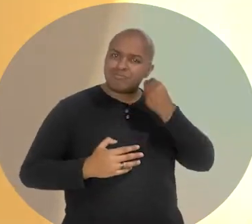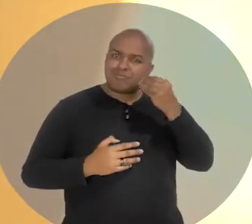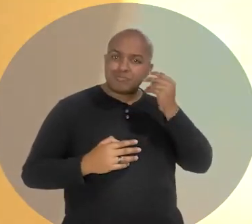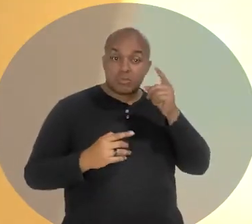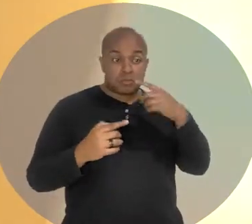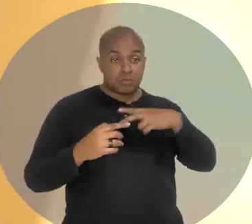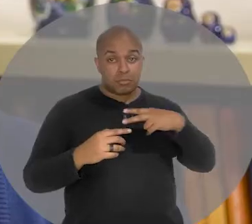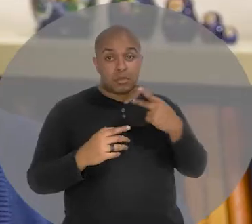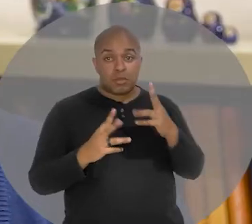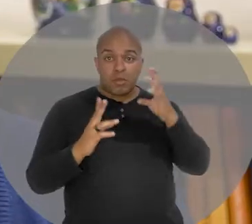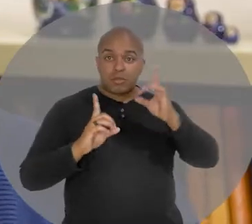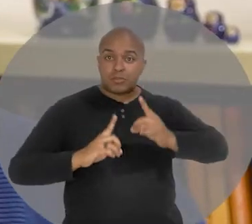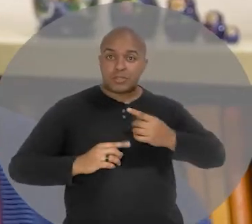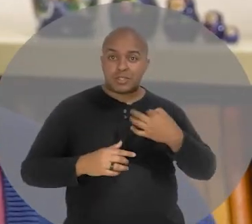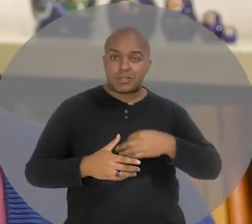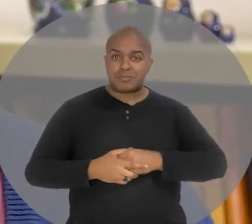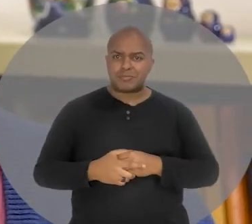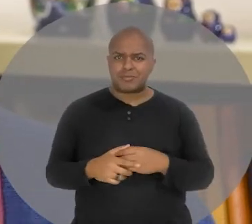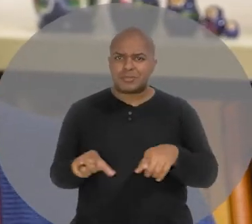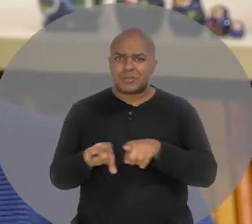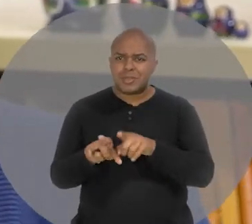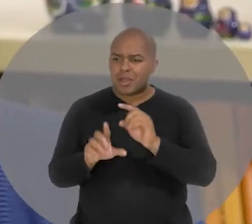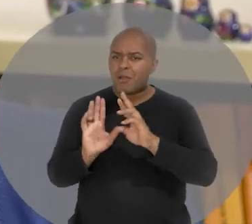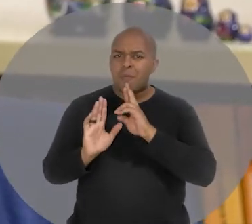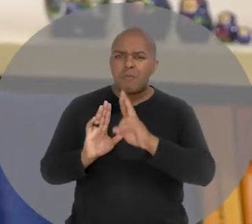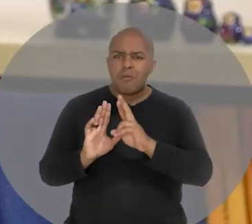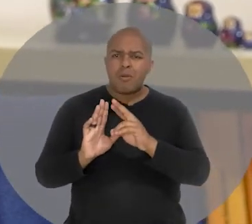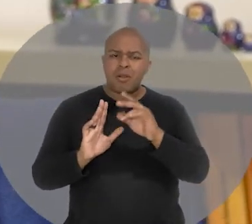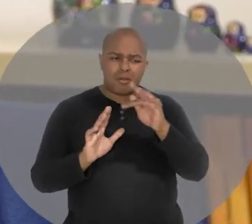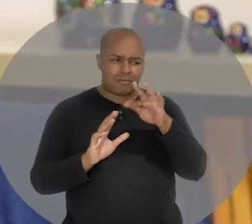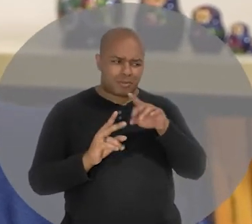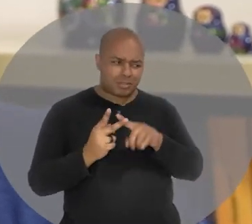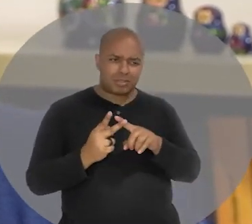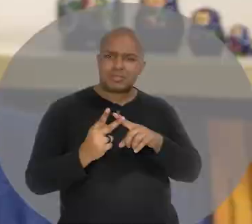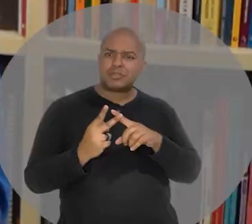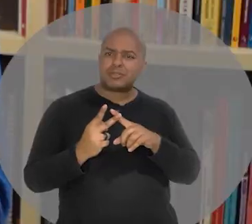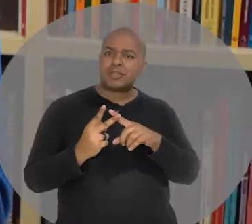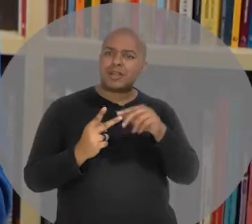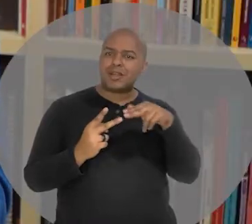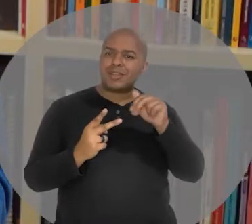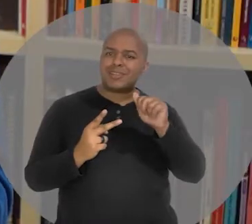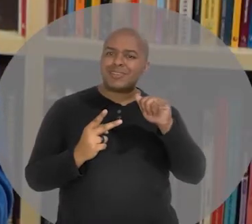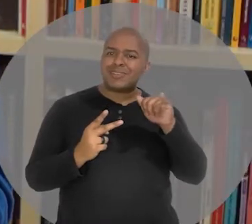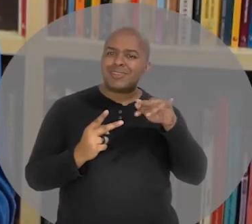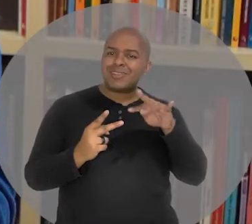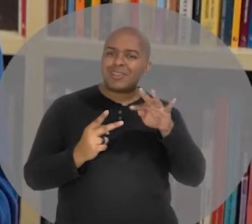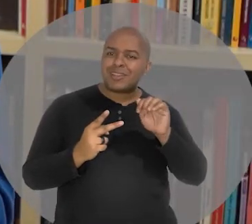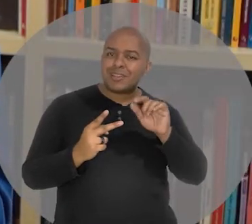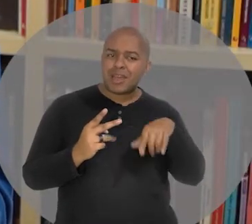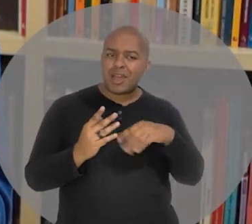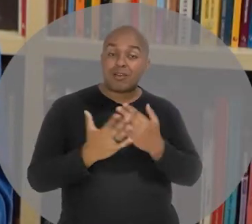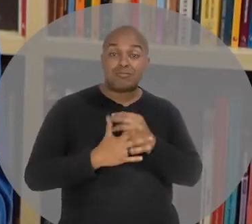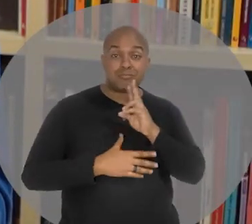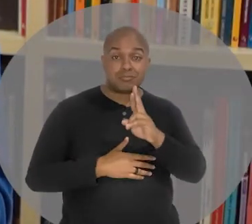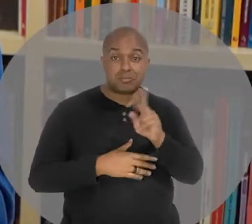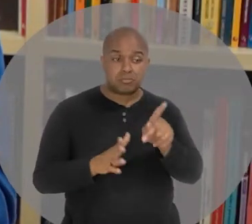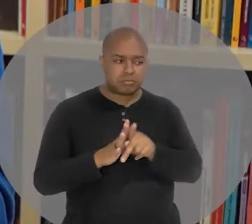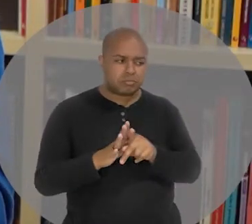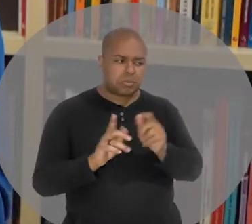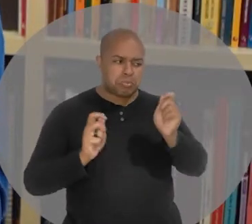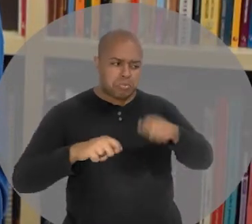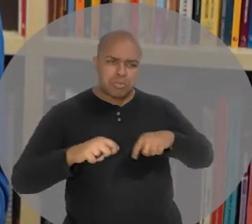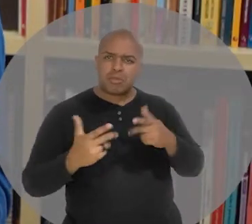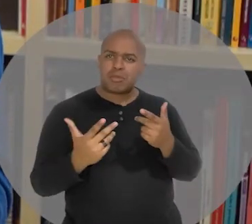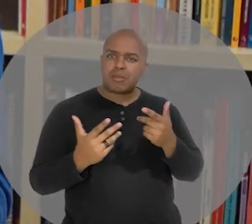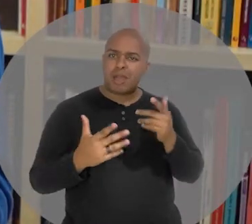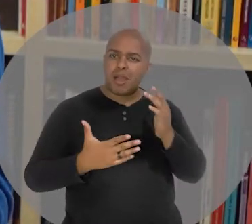de uma deficiência. Que tanto a resposta de Frida quanto a resposta de Anita são respostas possíveis,